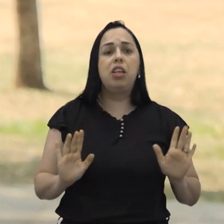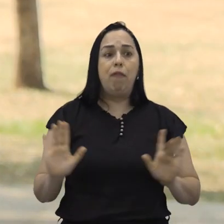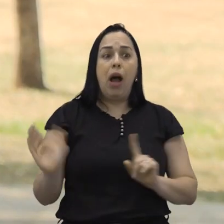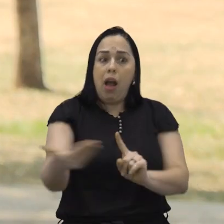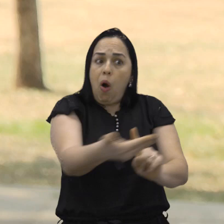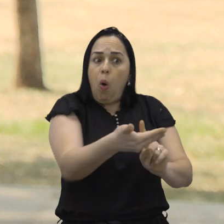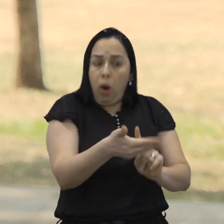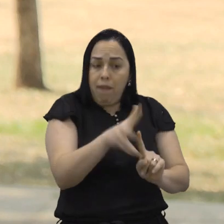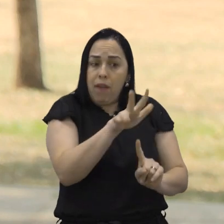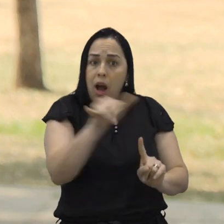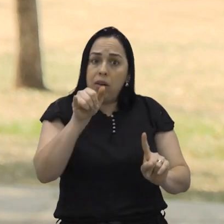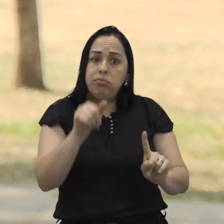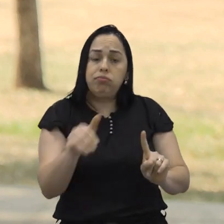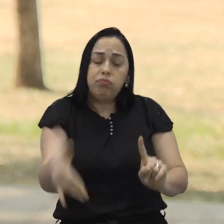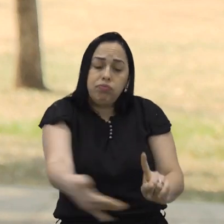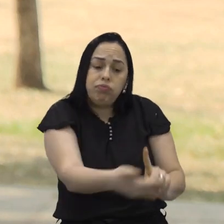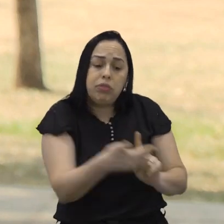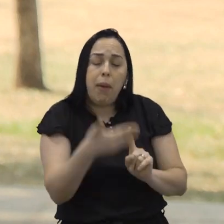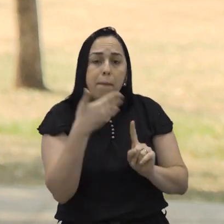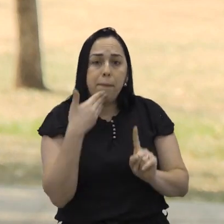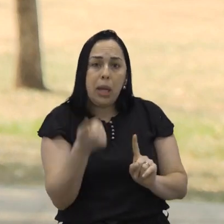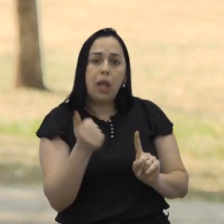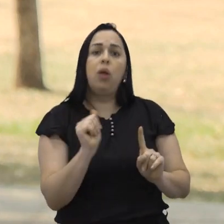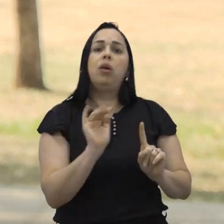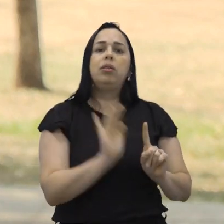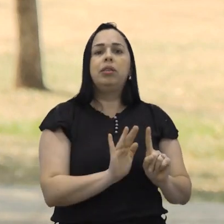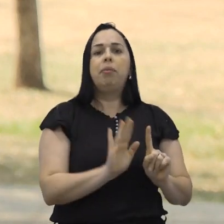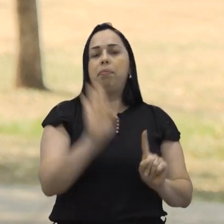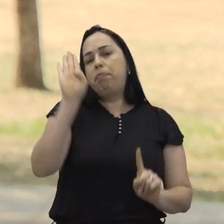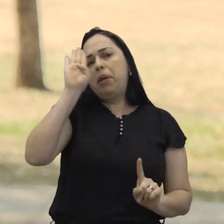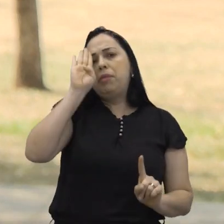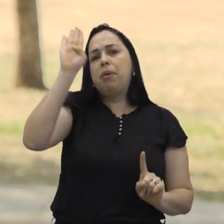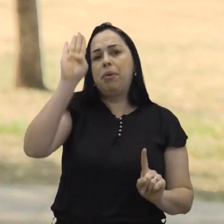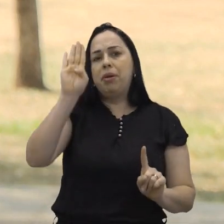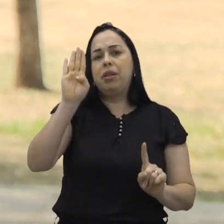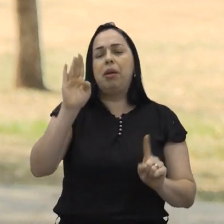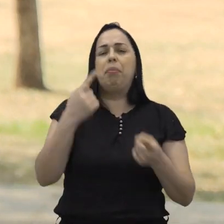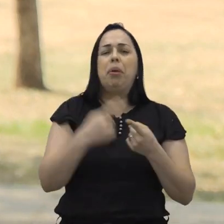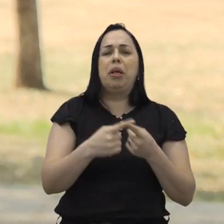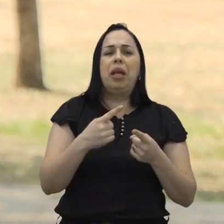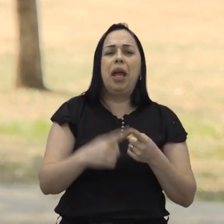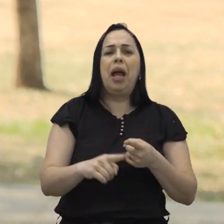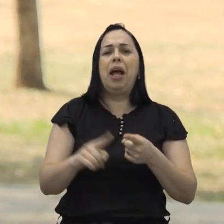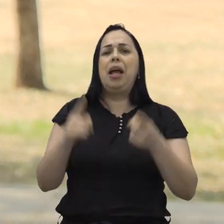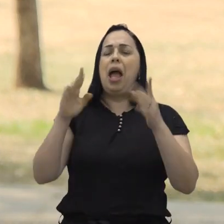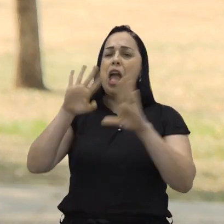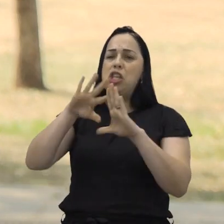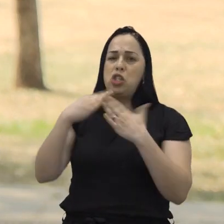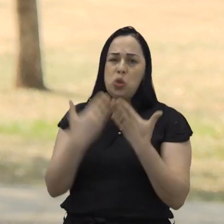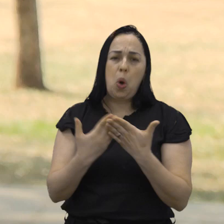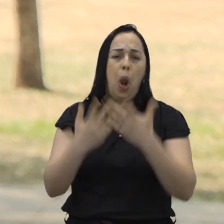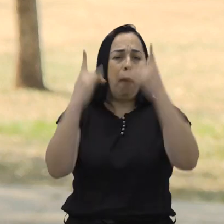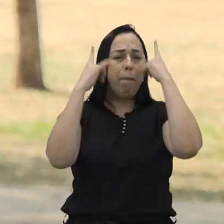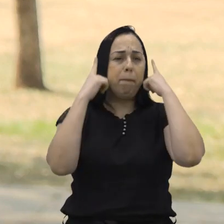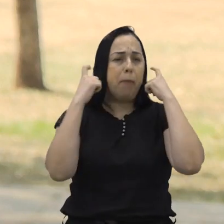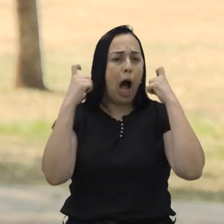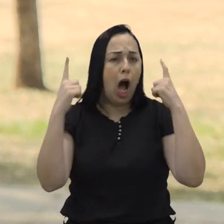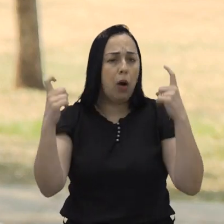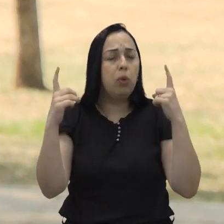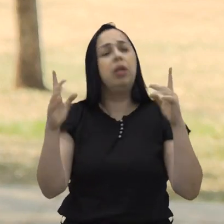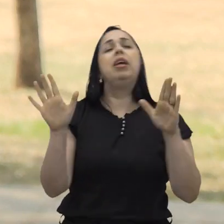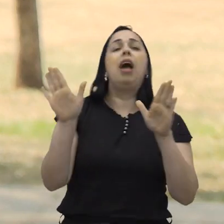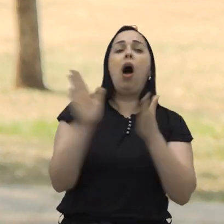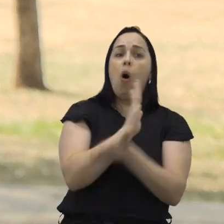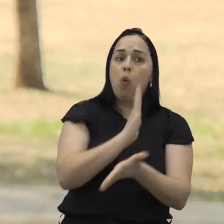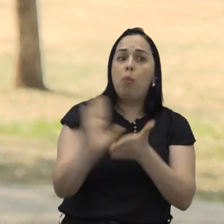que eu acreditei que fossem acolher melhor o meu filho, né, principalmente nessa questão de barulho, né,